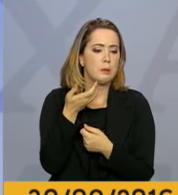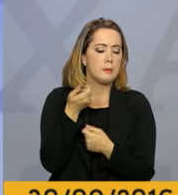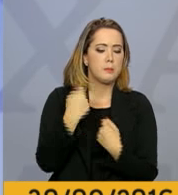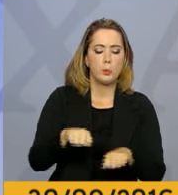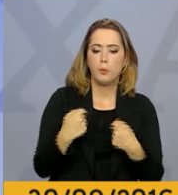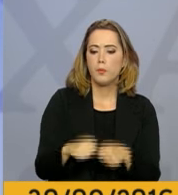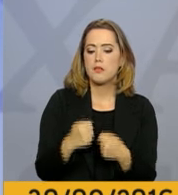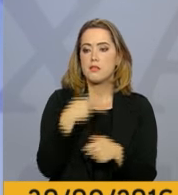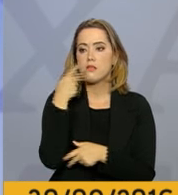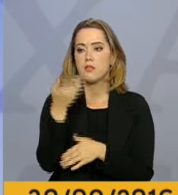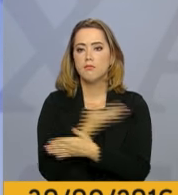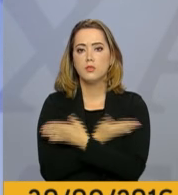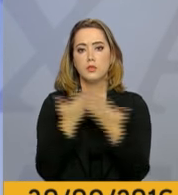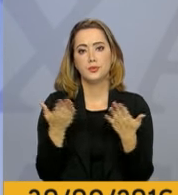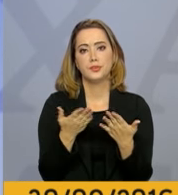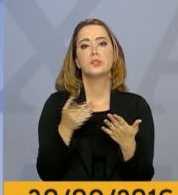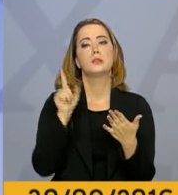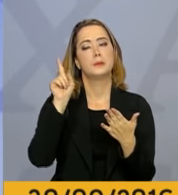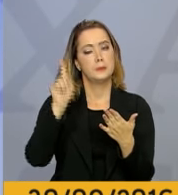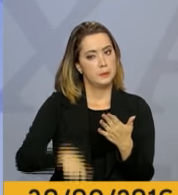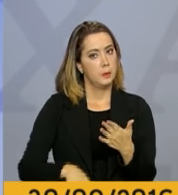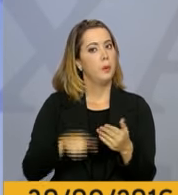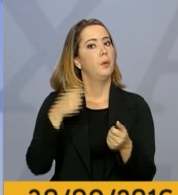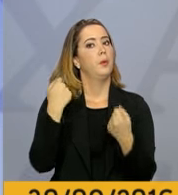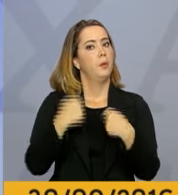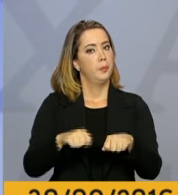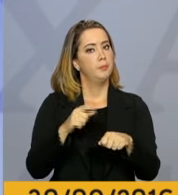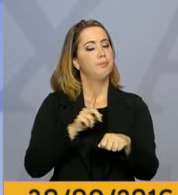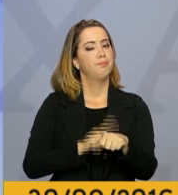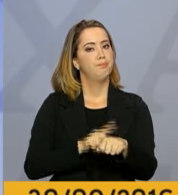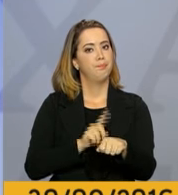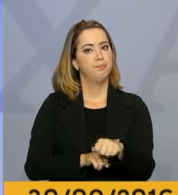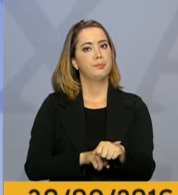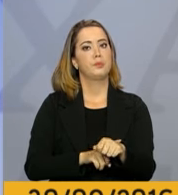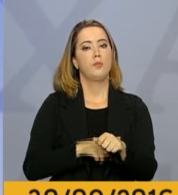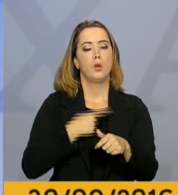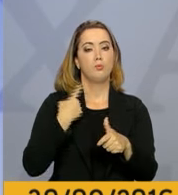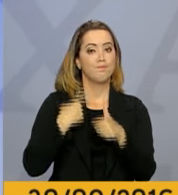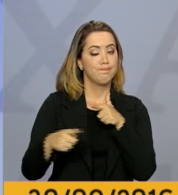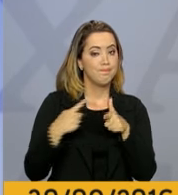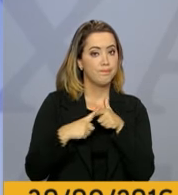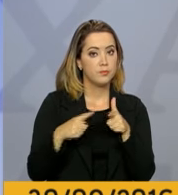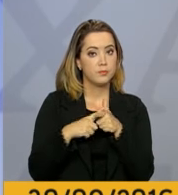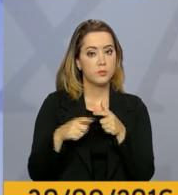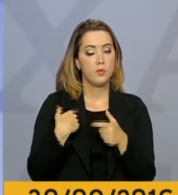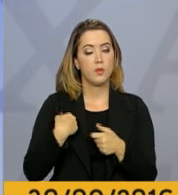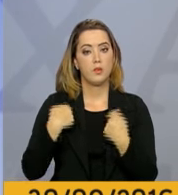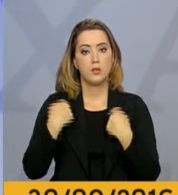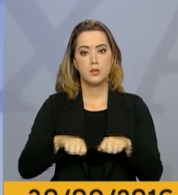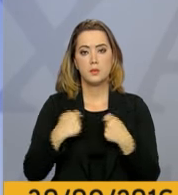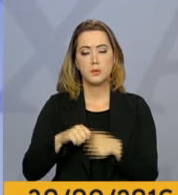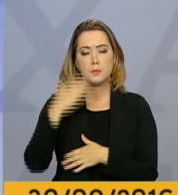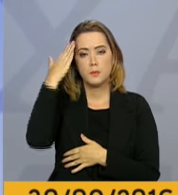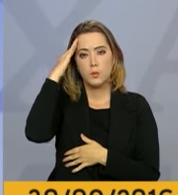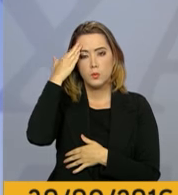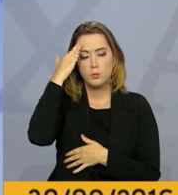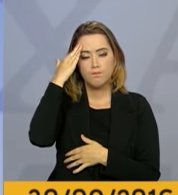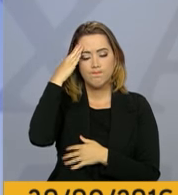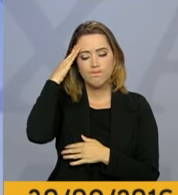senhoras, que é grave e que precisamos compreender com muita objetividade. Para